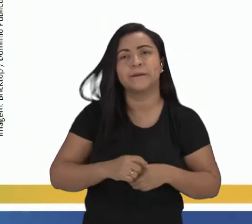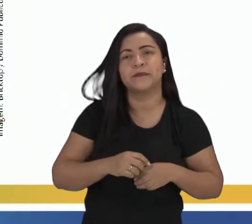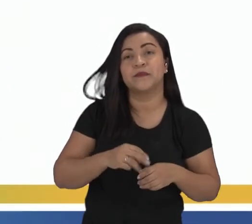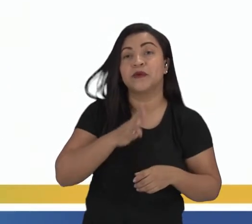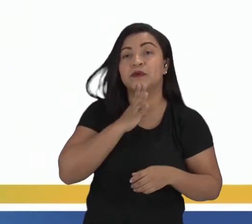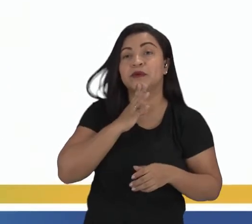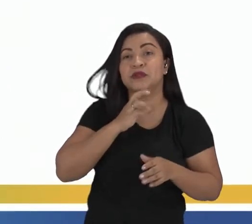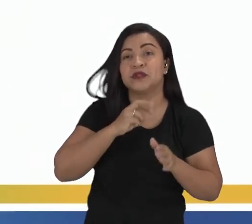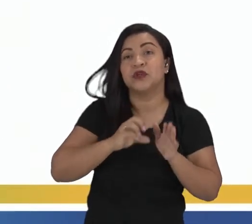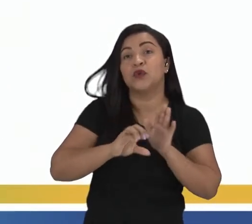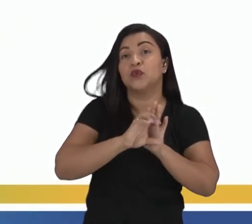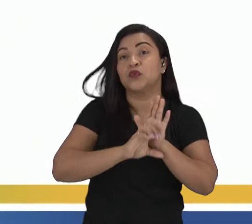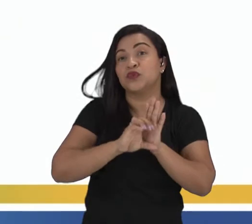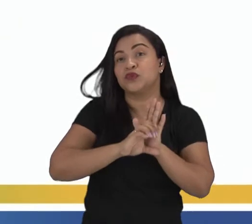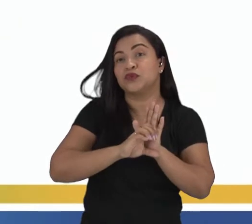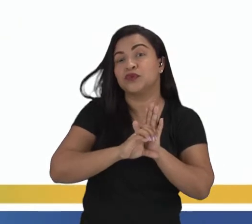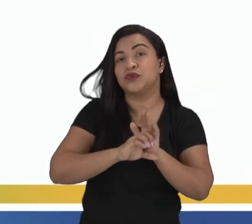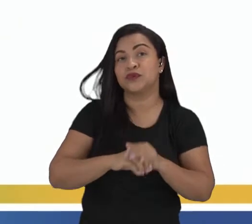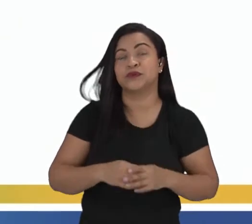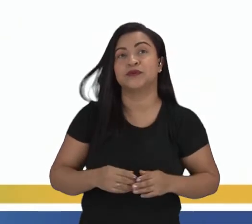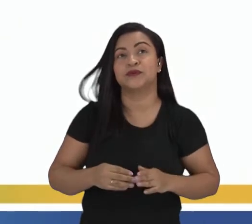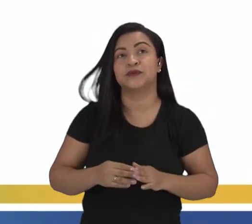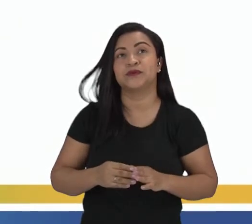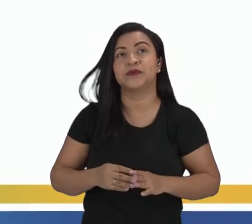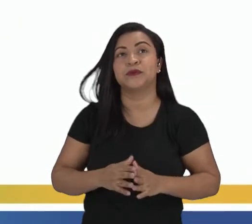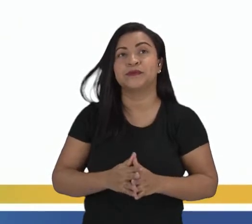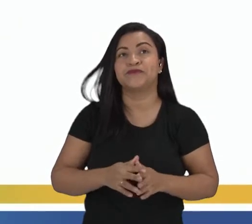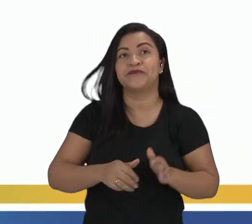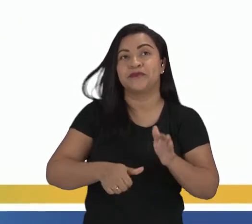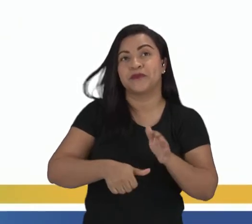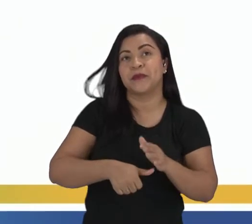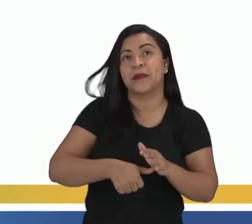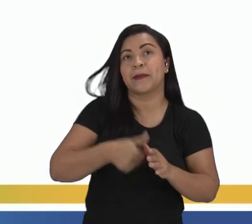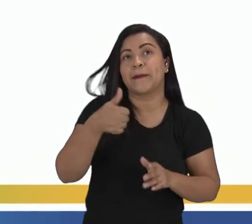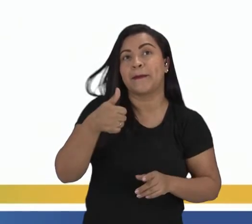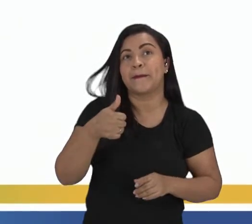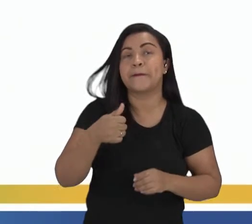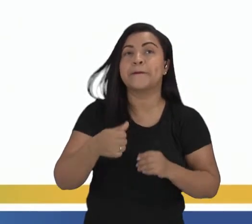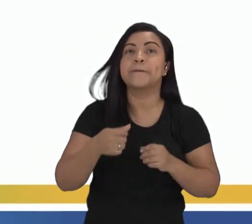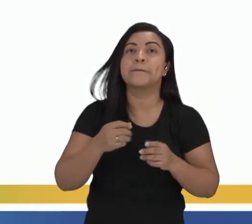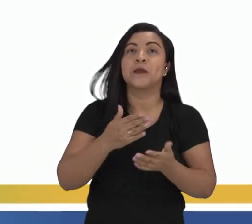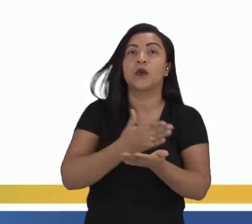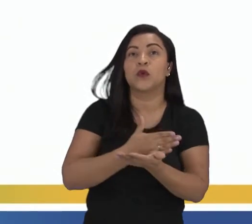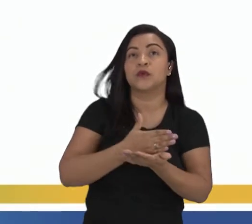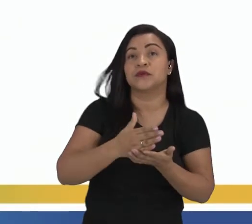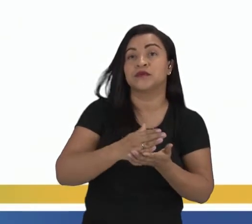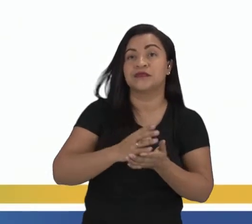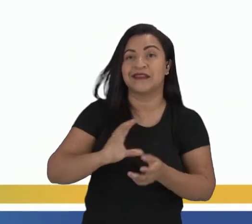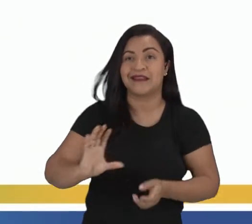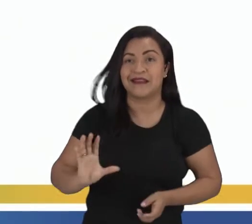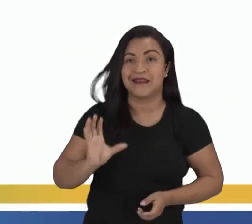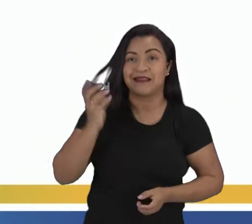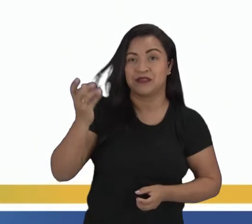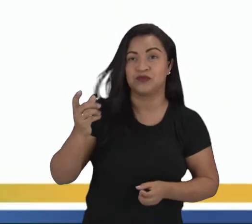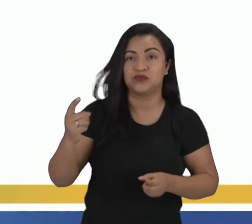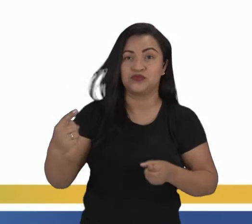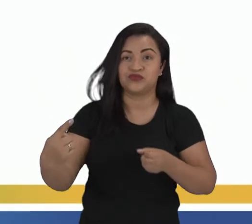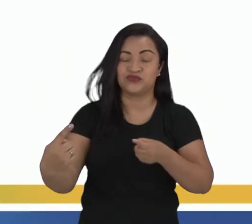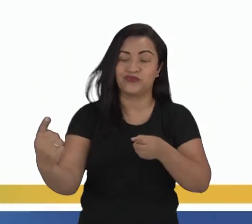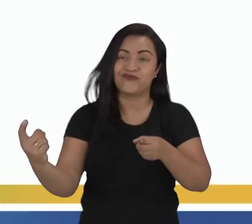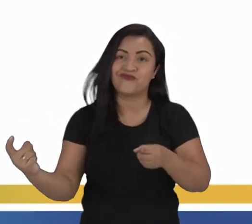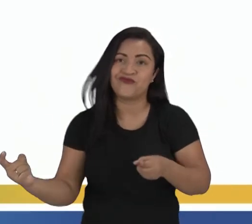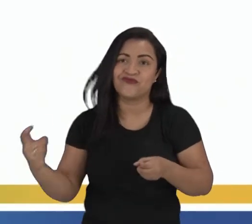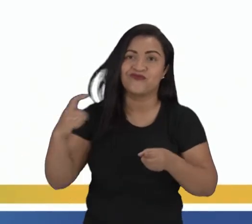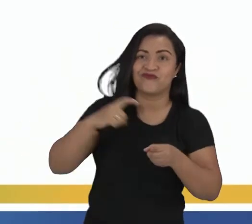Vamos lá? Terceira lei de Newton, princípio da ação e reação. Para toda ação, há sempre